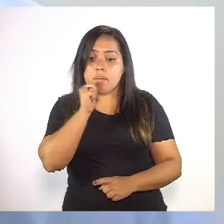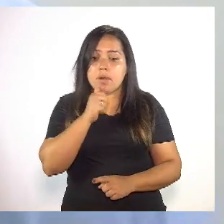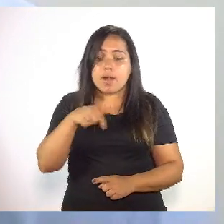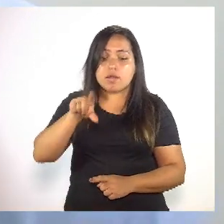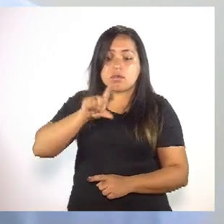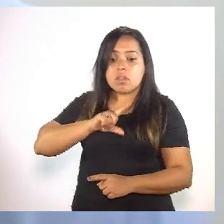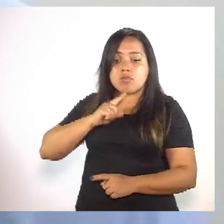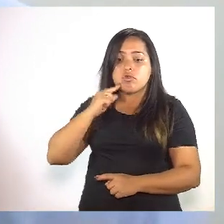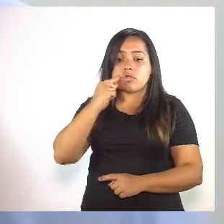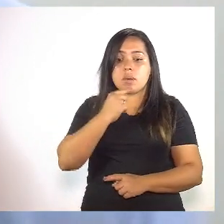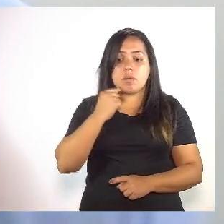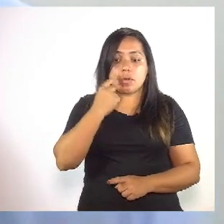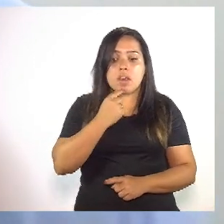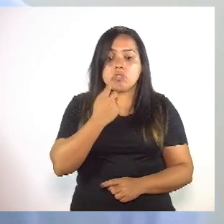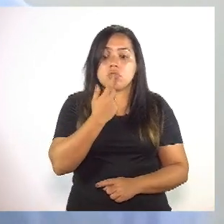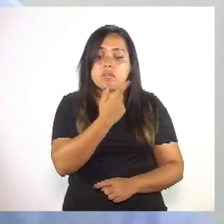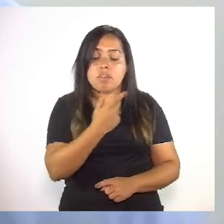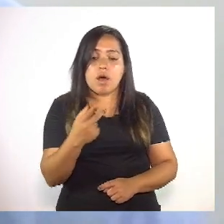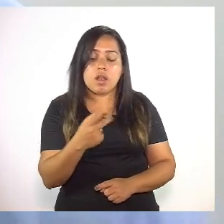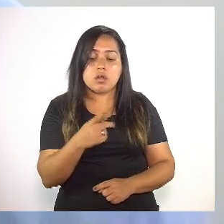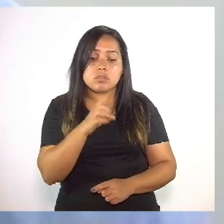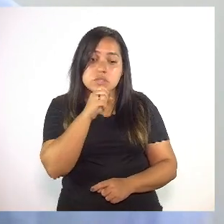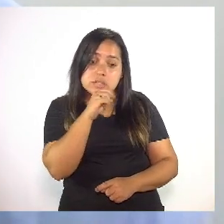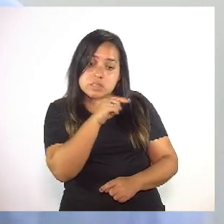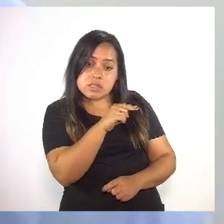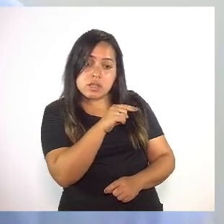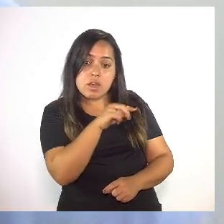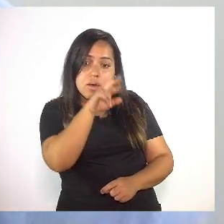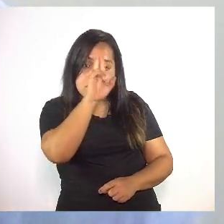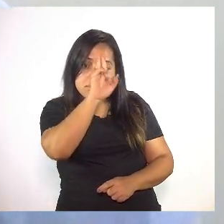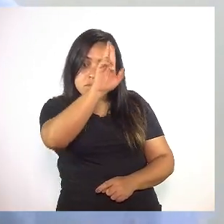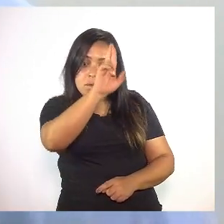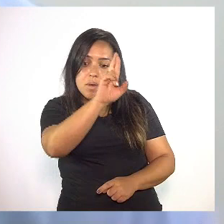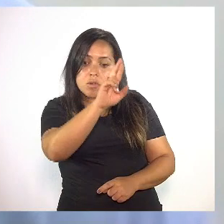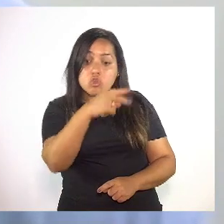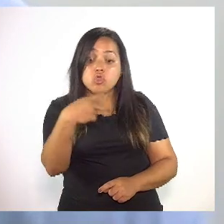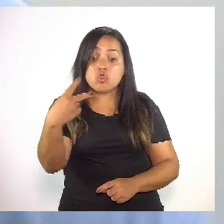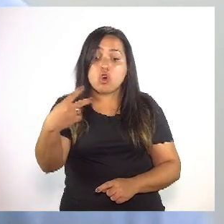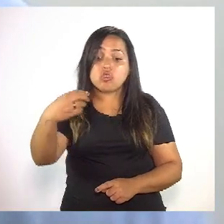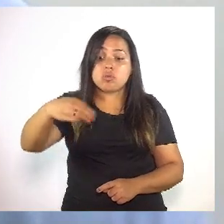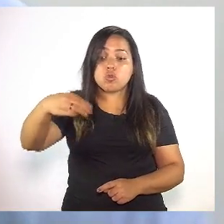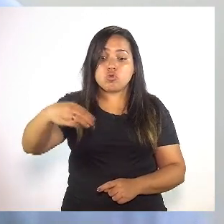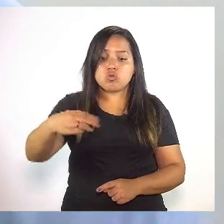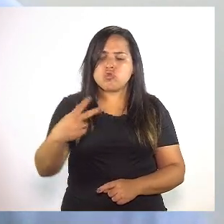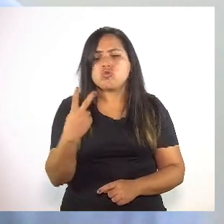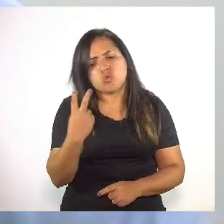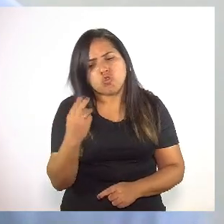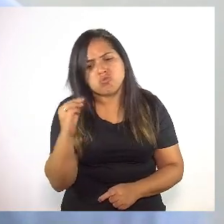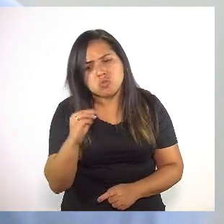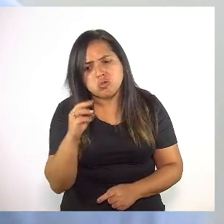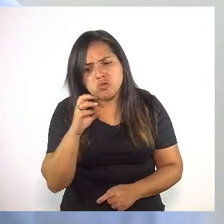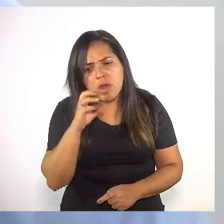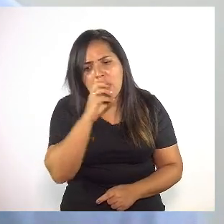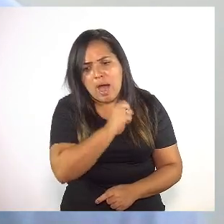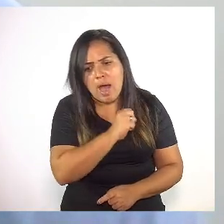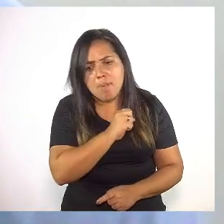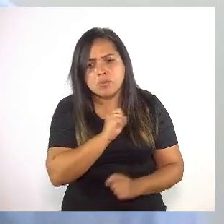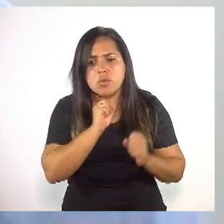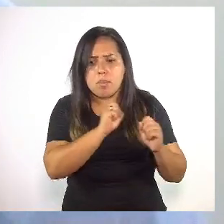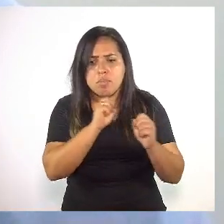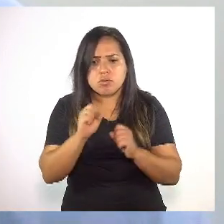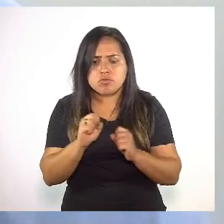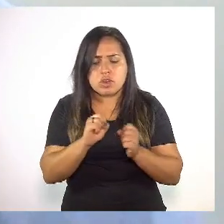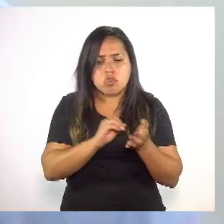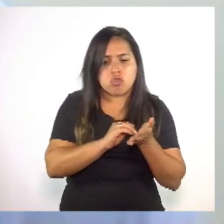antecederam. Eu achava, se Vossa Excelência se permitir, por 2 minutos, que o subsecretário pudesse fazer